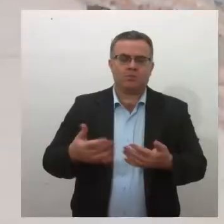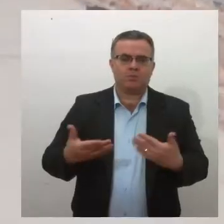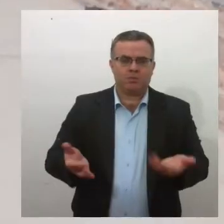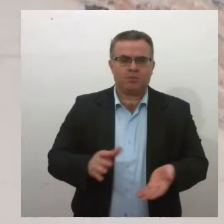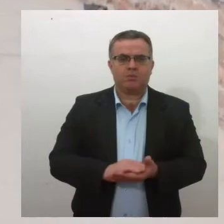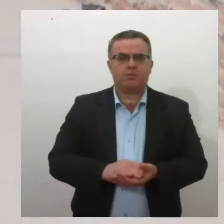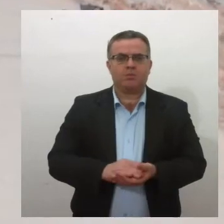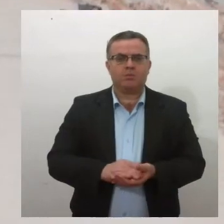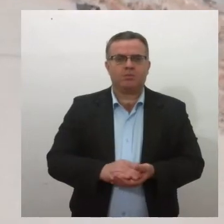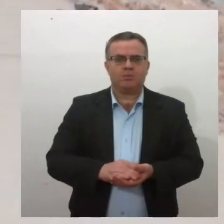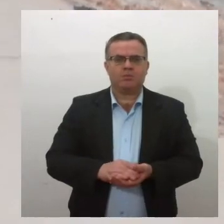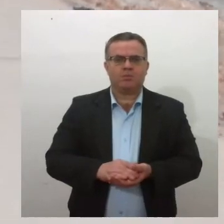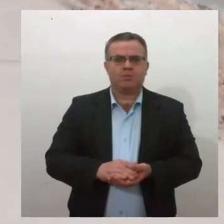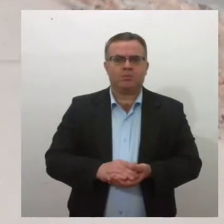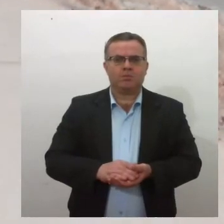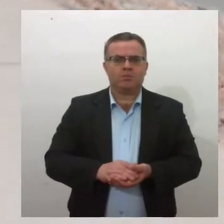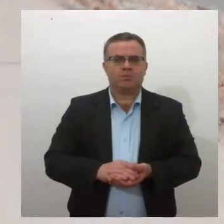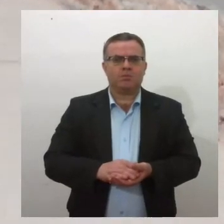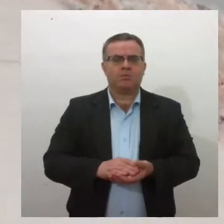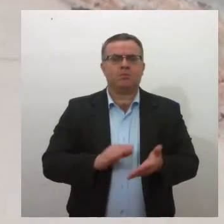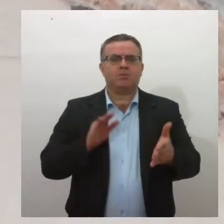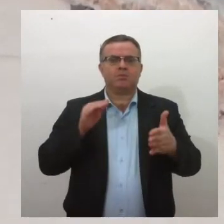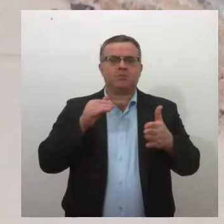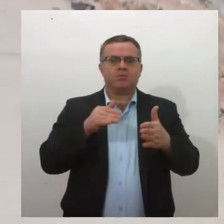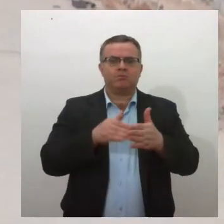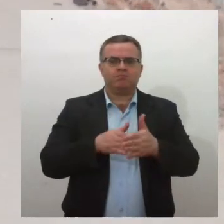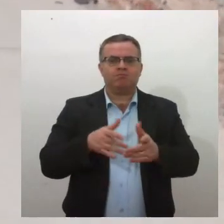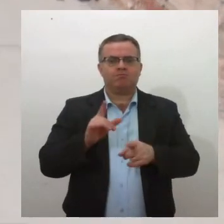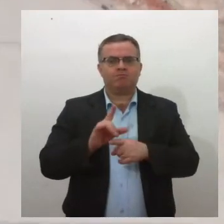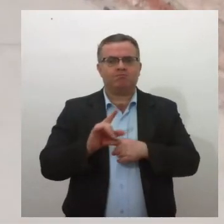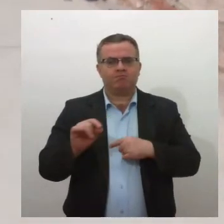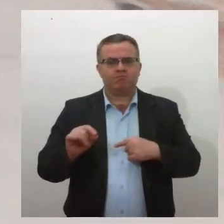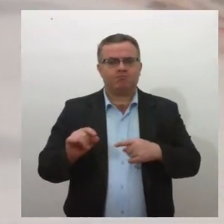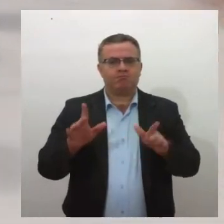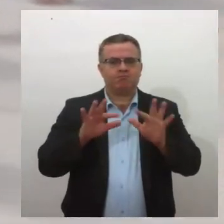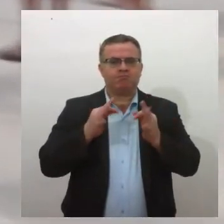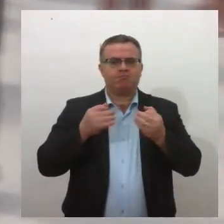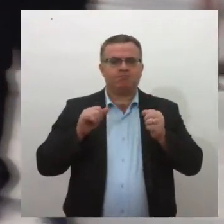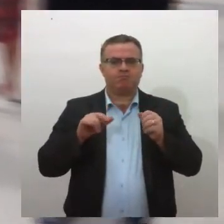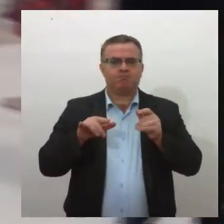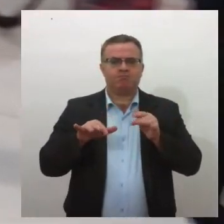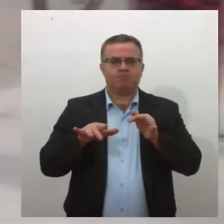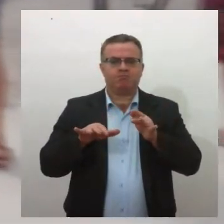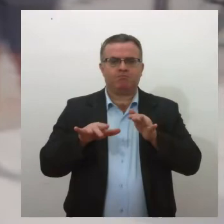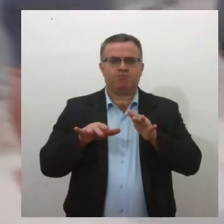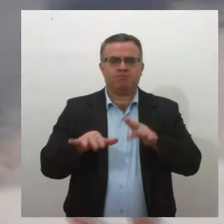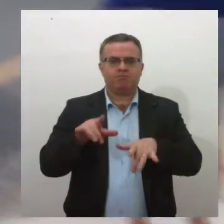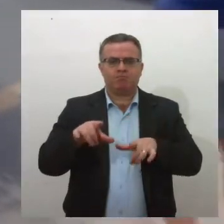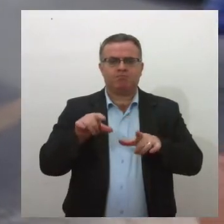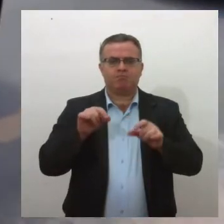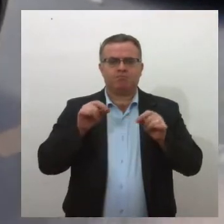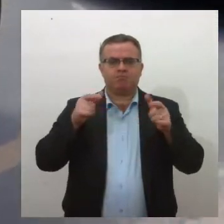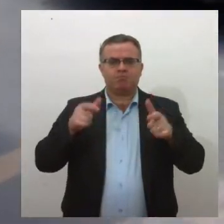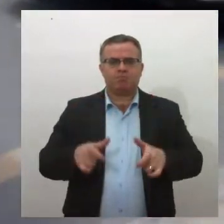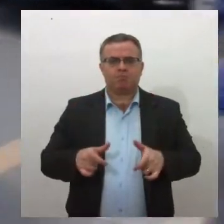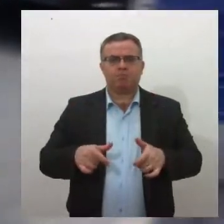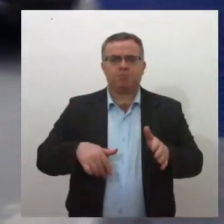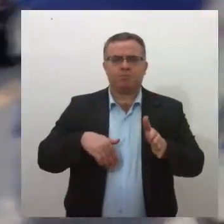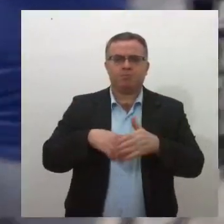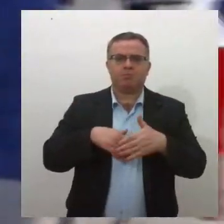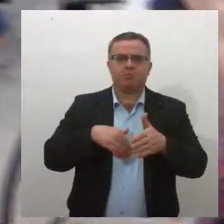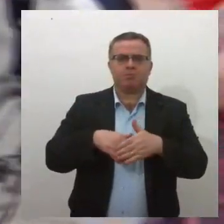cremado. Para a sua última despedida, a família e Reinaldo Moura escolheram o Clube do